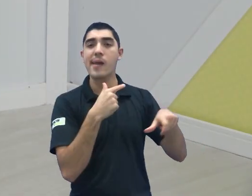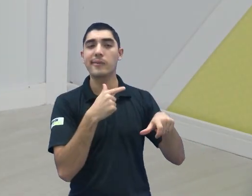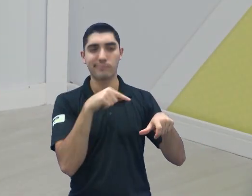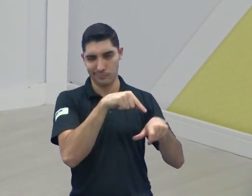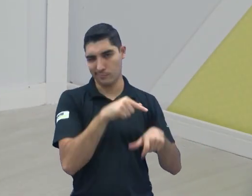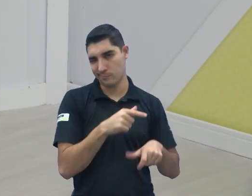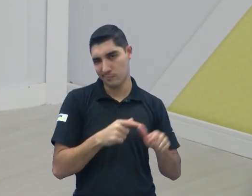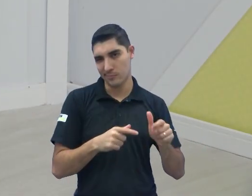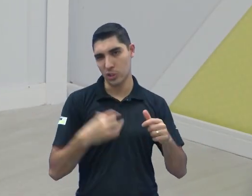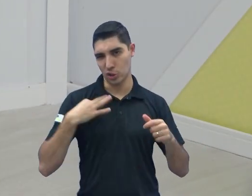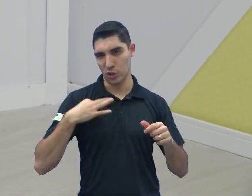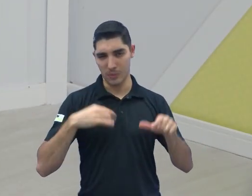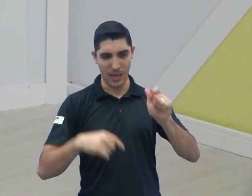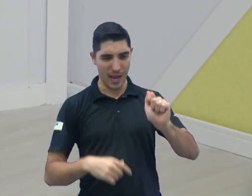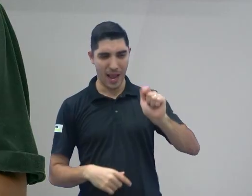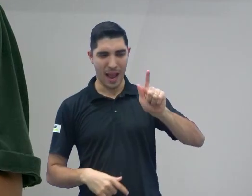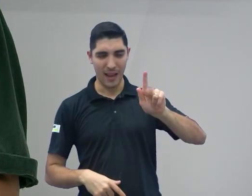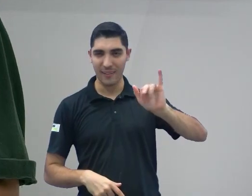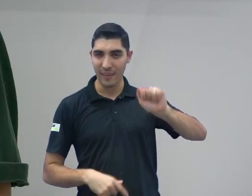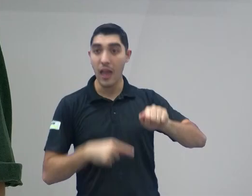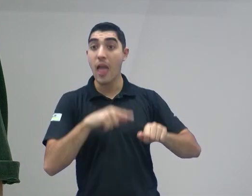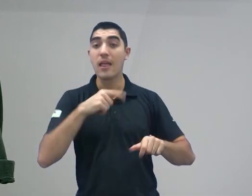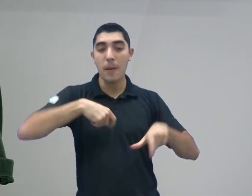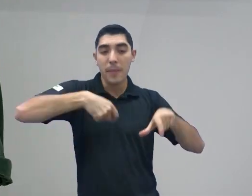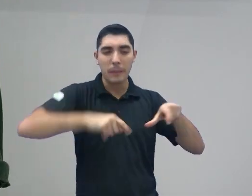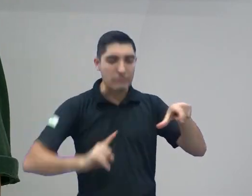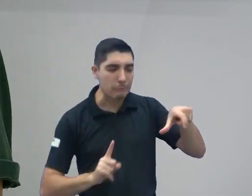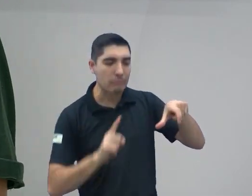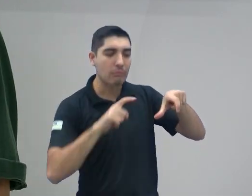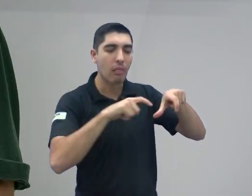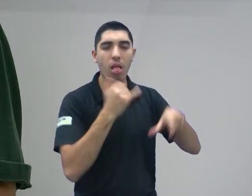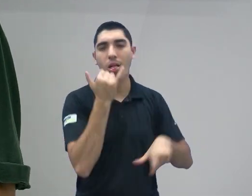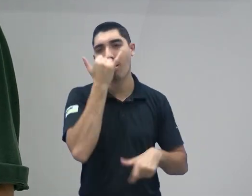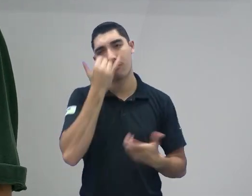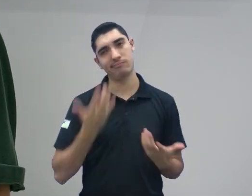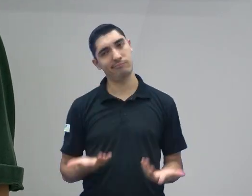goleiro da equipe do Juventude. É verdade, o Ícaro acabou o goleiro